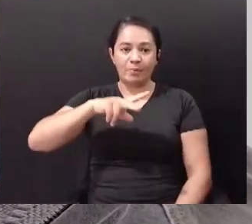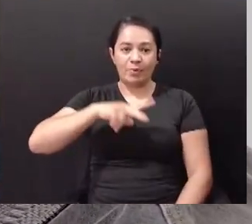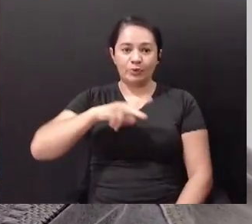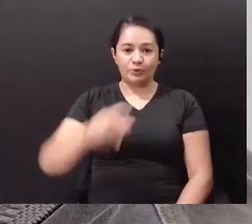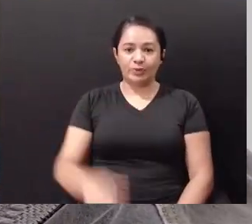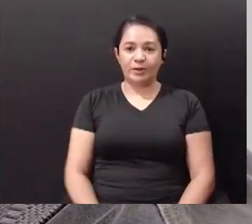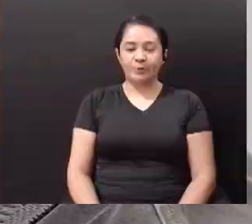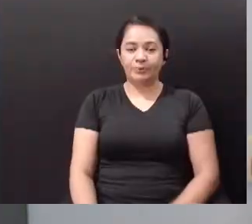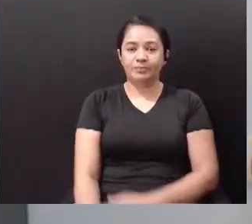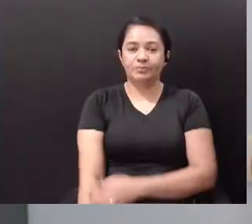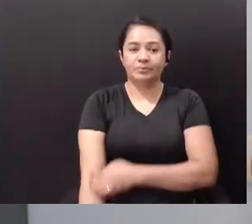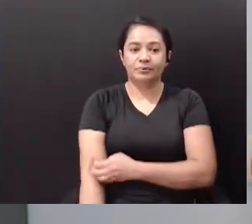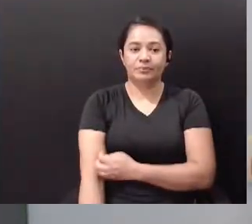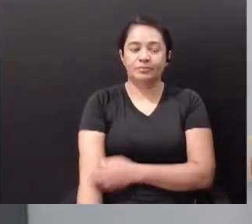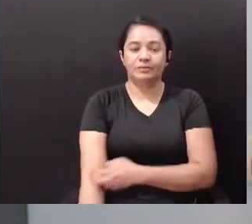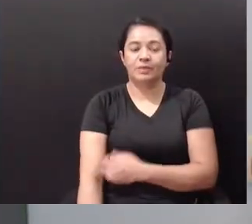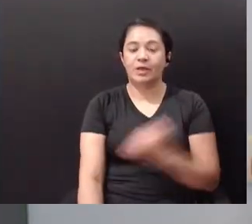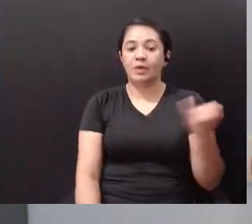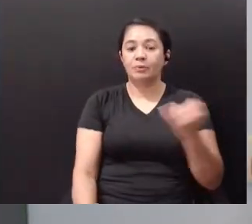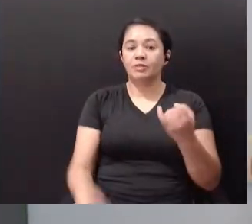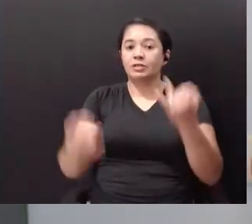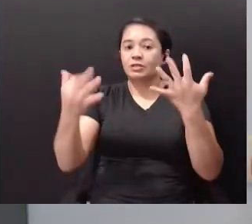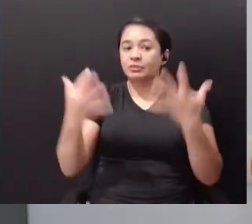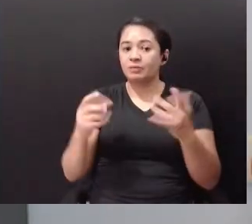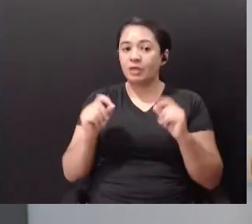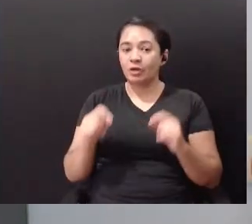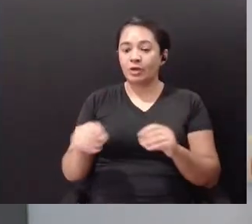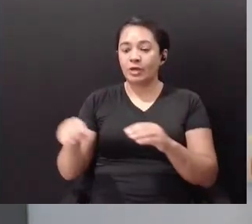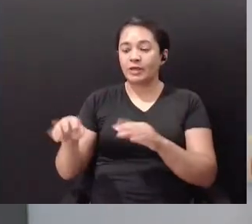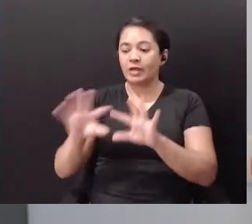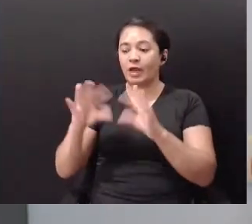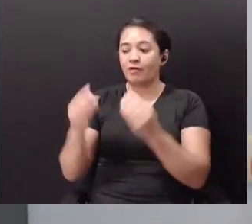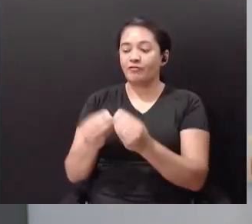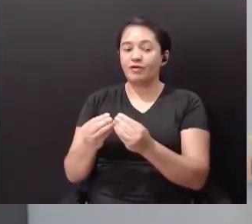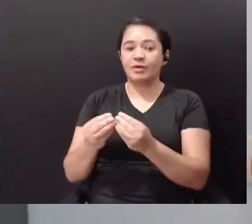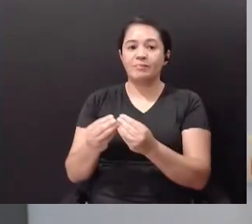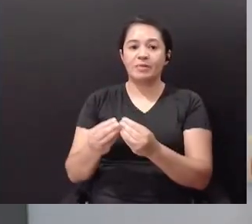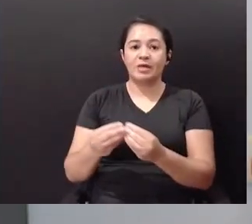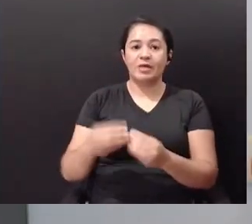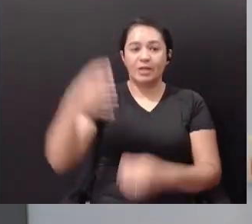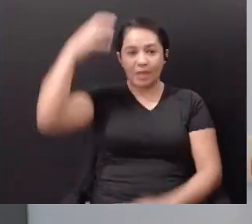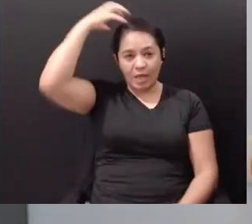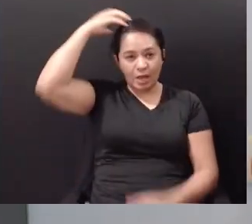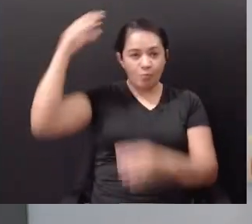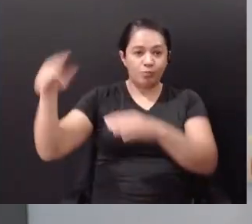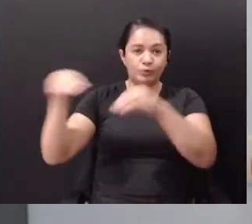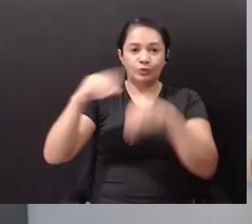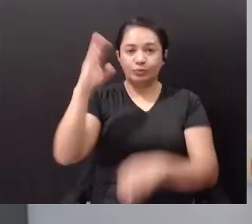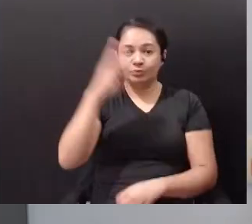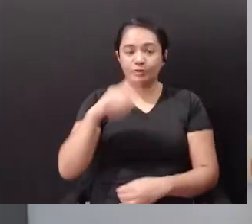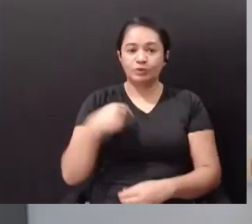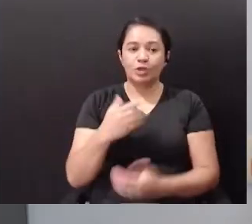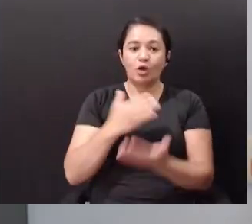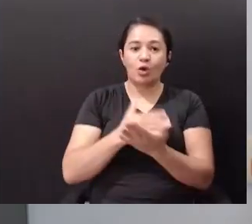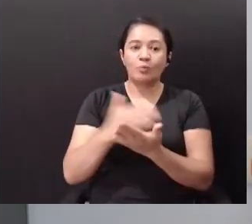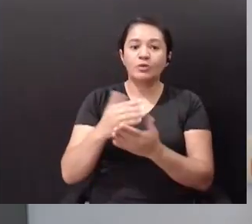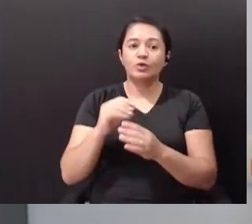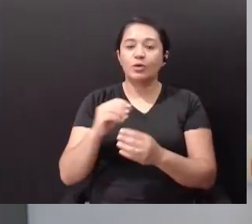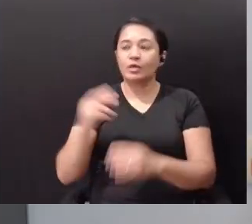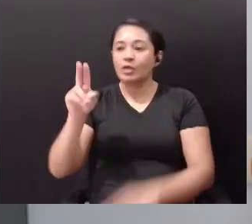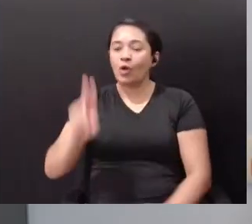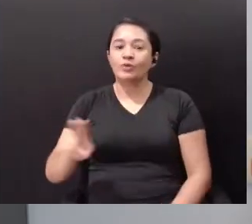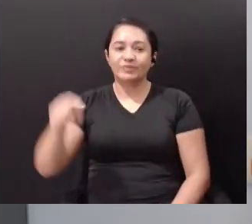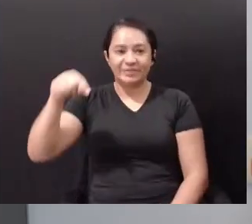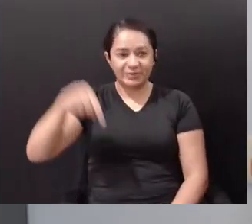vinda da família real portuguesa para o Brasil, a gente começa também a ter a abertura de universidades aqui, né? E, consequentemente,